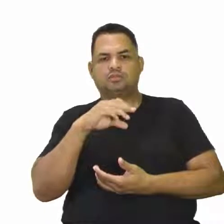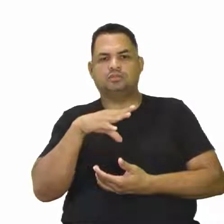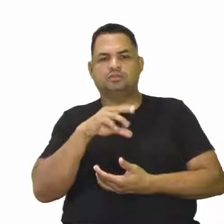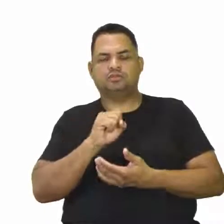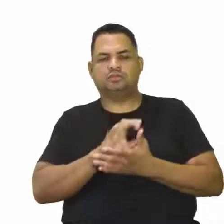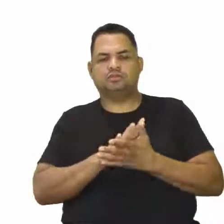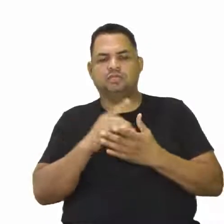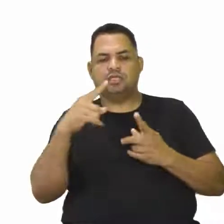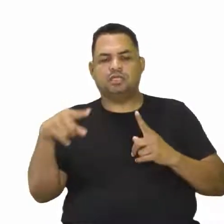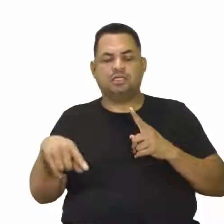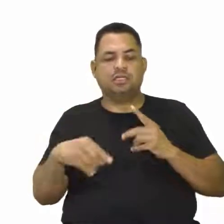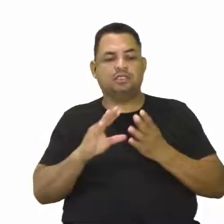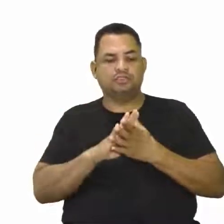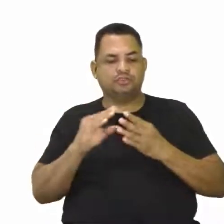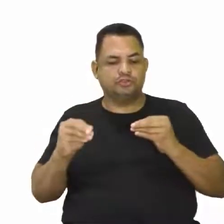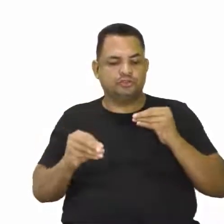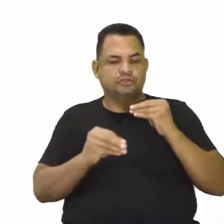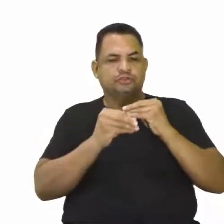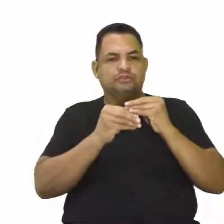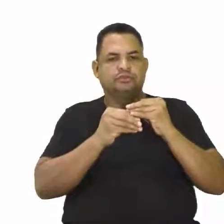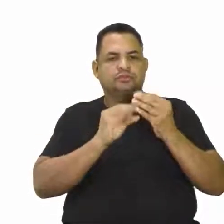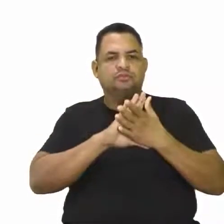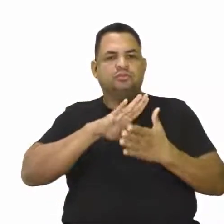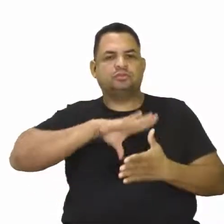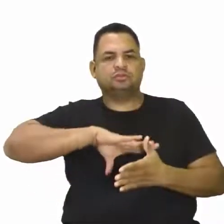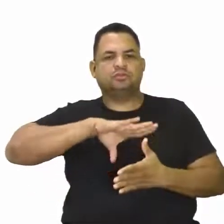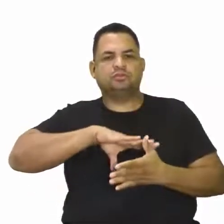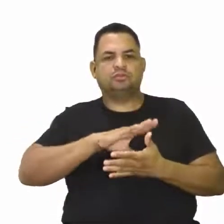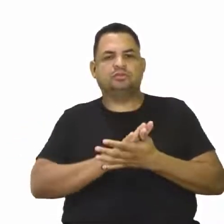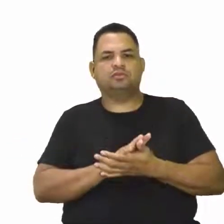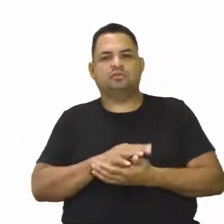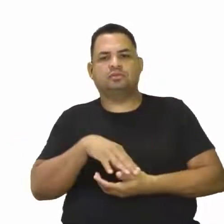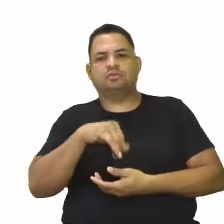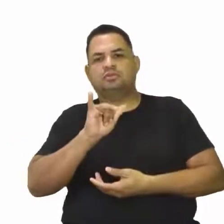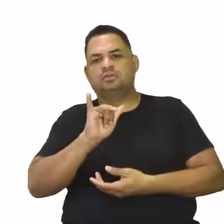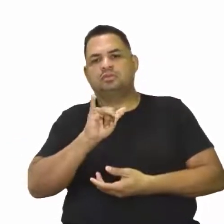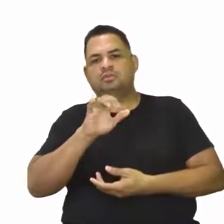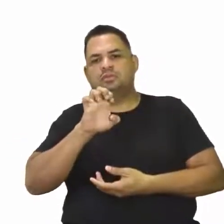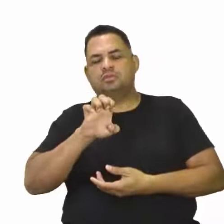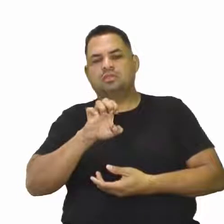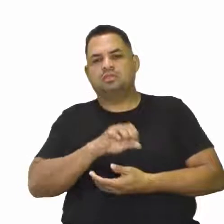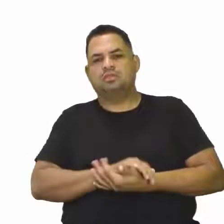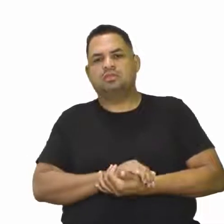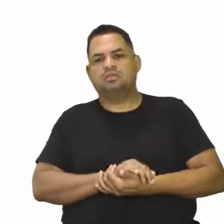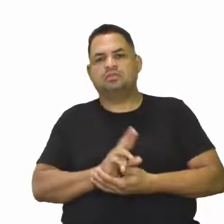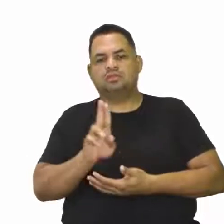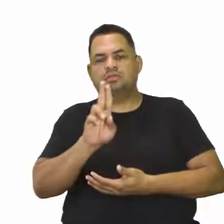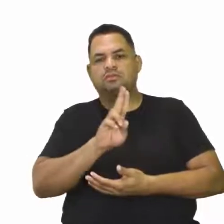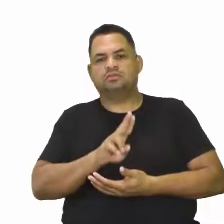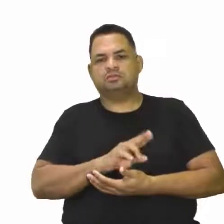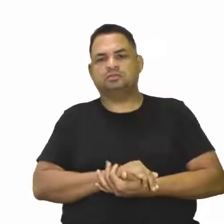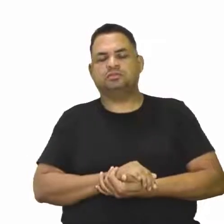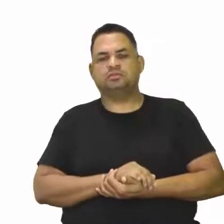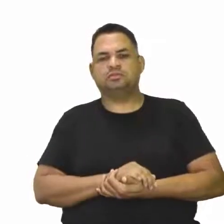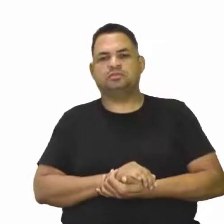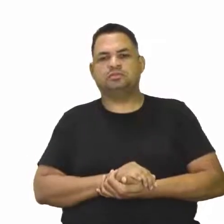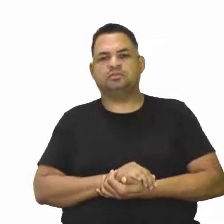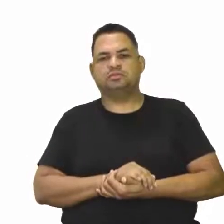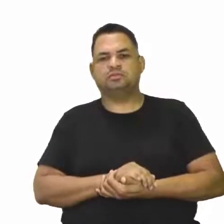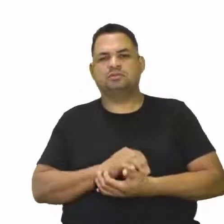as aditivas da língua portuguesa. que é o uso do i, e, vou mudar aqui o meu pincel para uma canetinha,